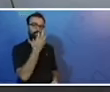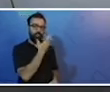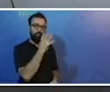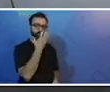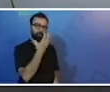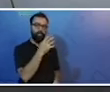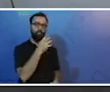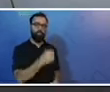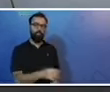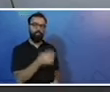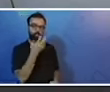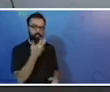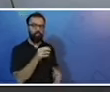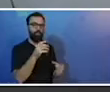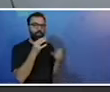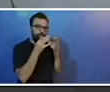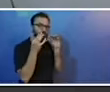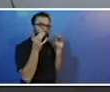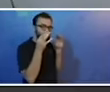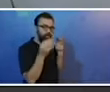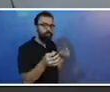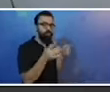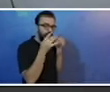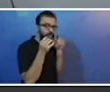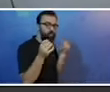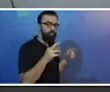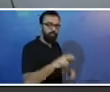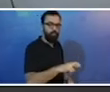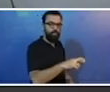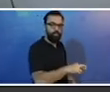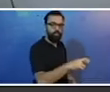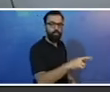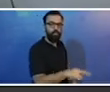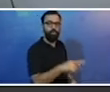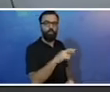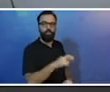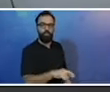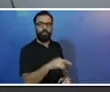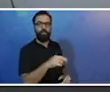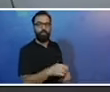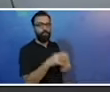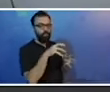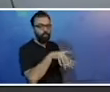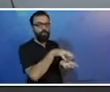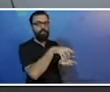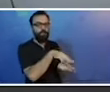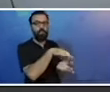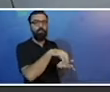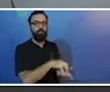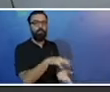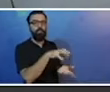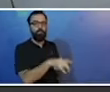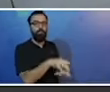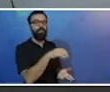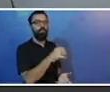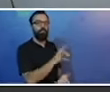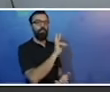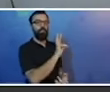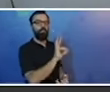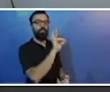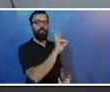cachorro o cachorro no gato o gato no rato o rato na aranha aranha na